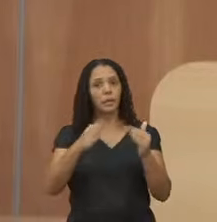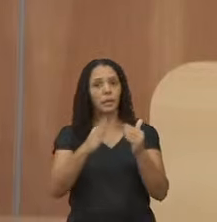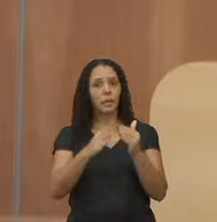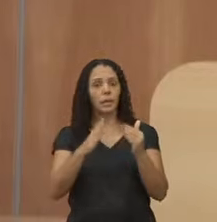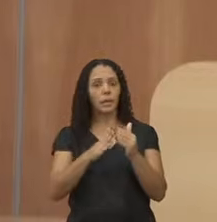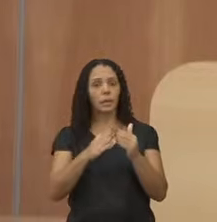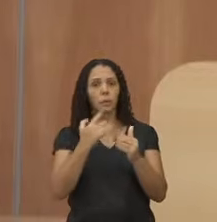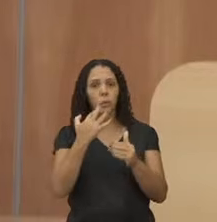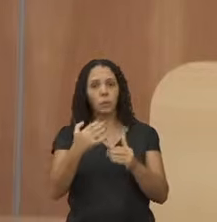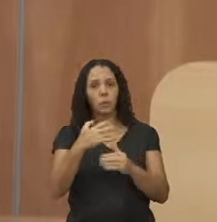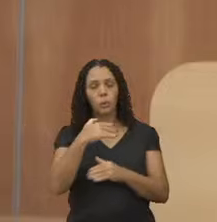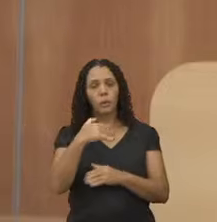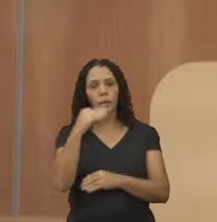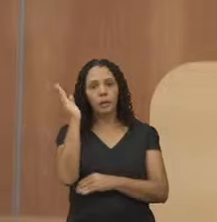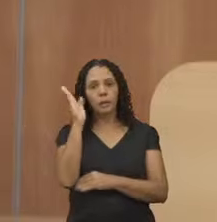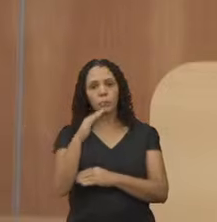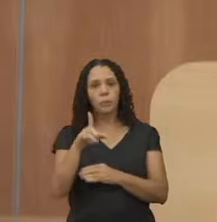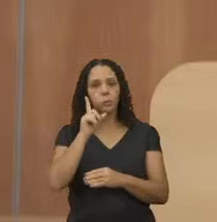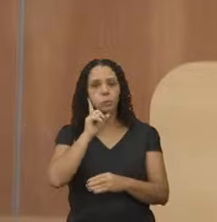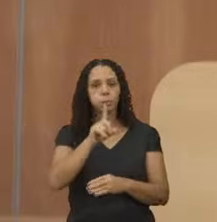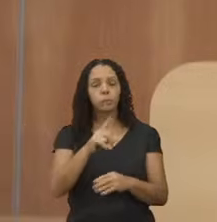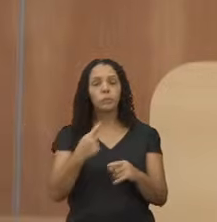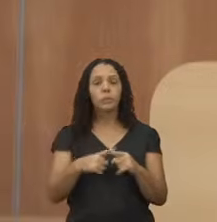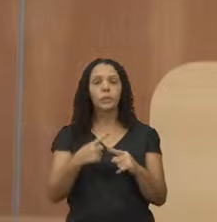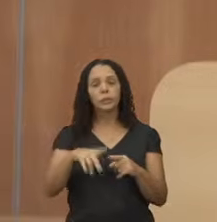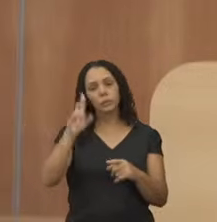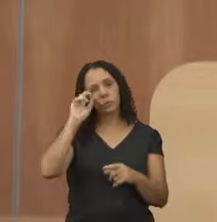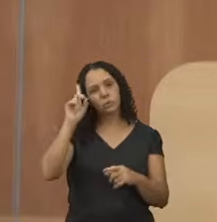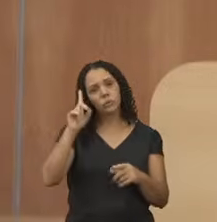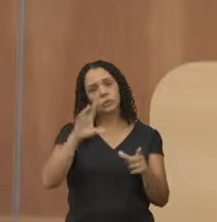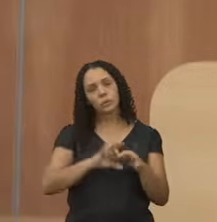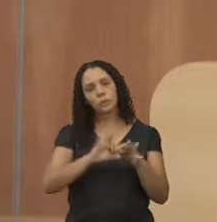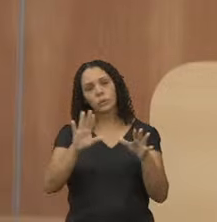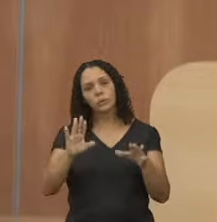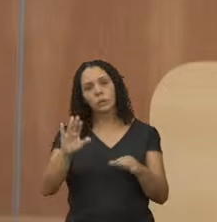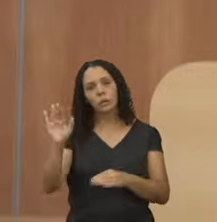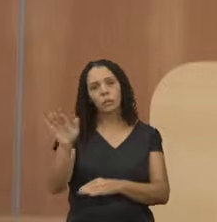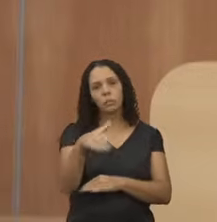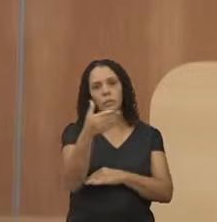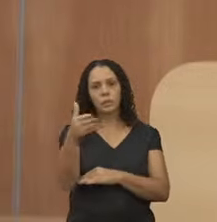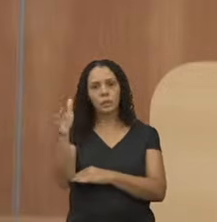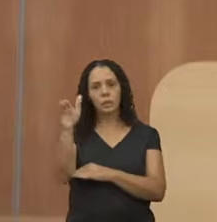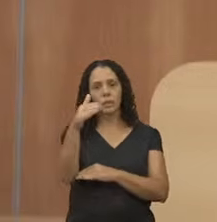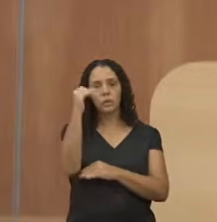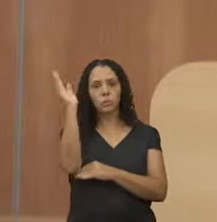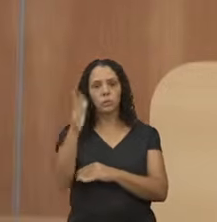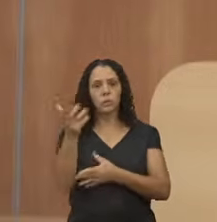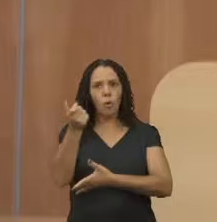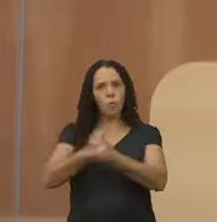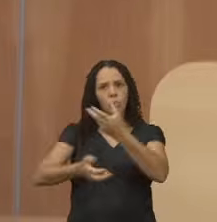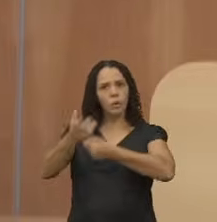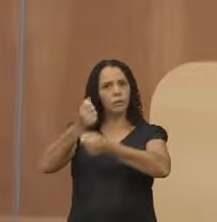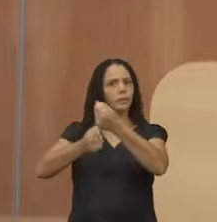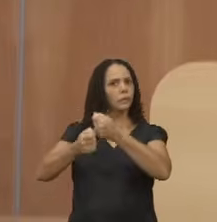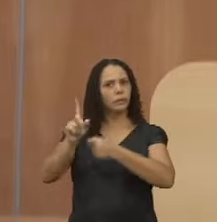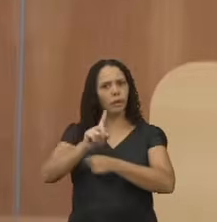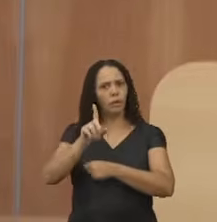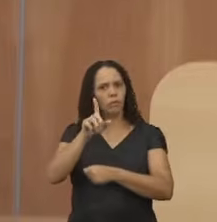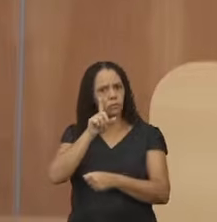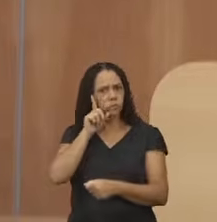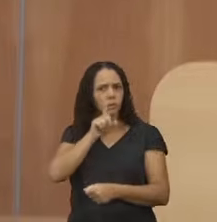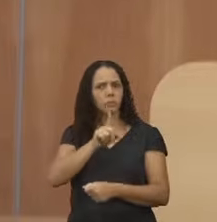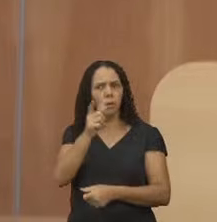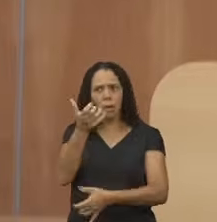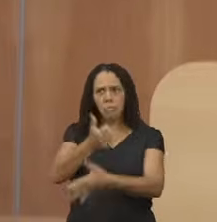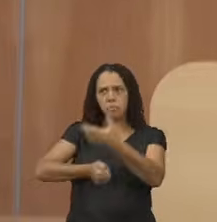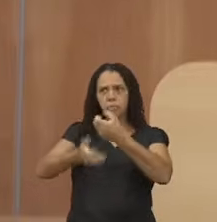com cor da bandeira norte-americana, porque no dia da independência, em vez de erguer a bandeira do Brasil, ergueu a bandeira americana. De repente